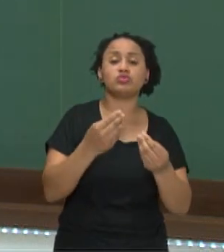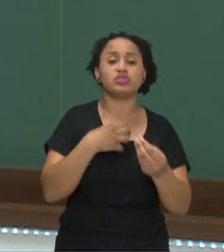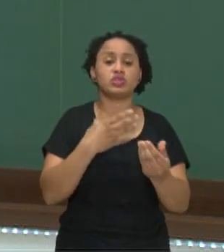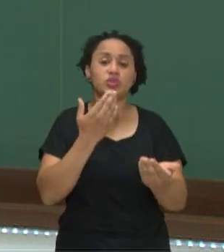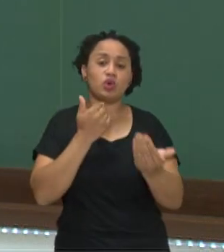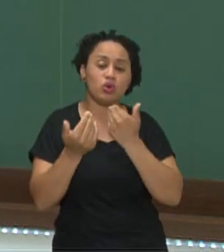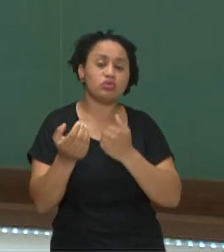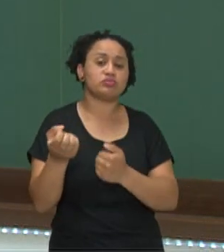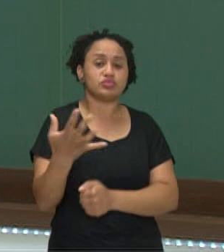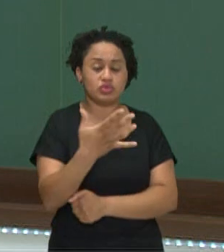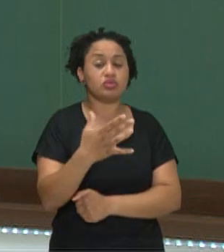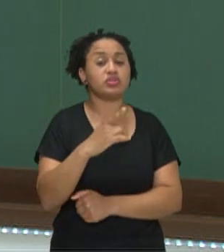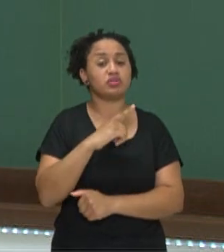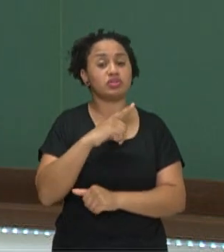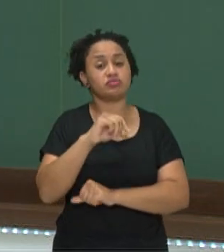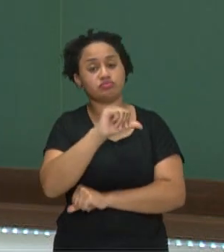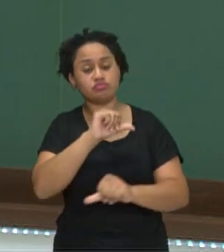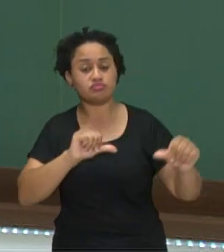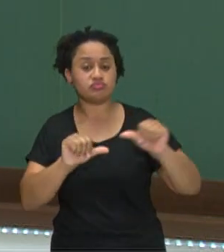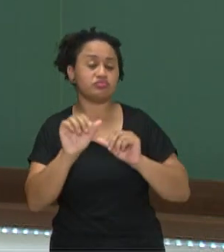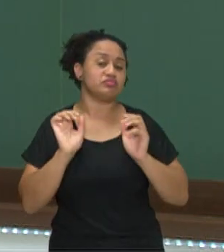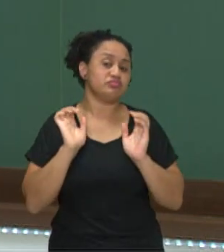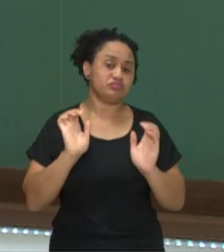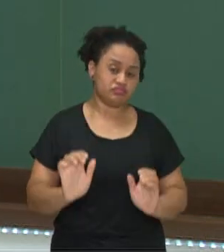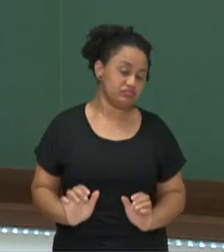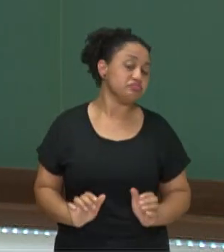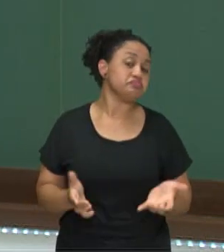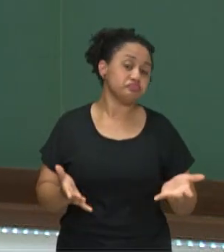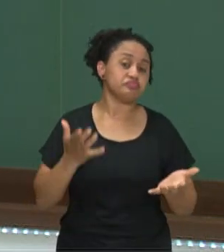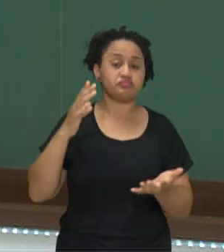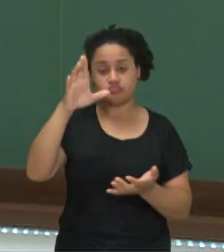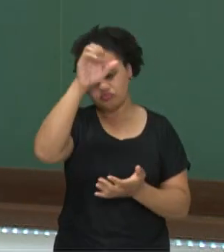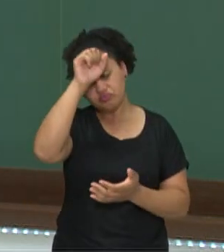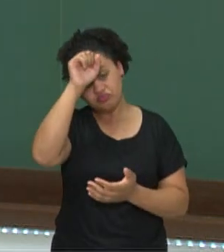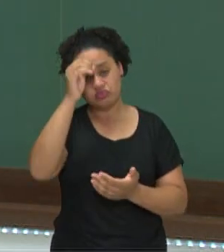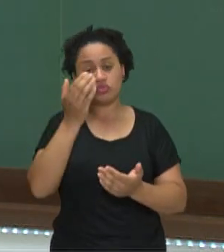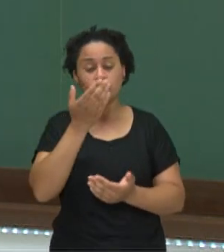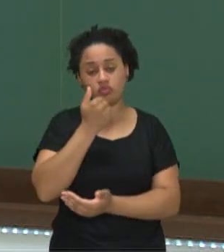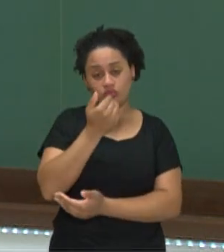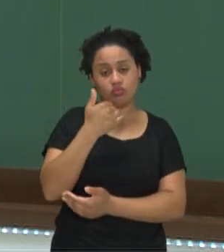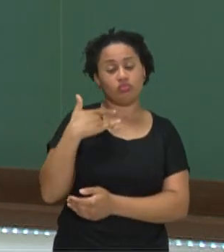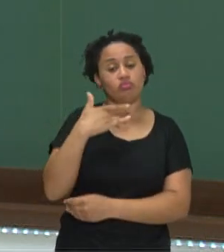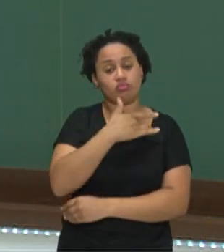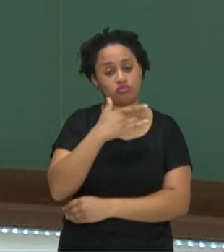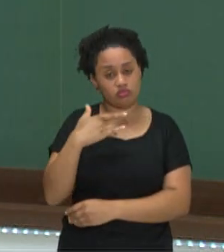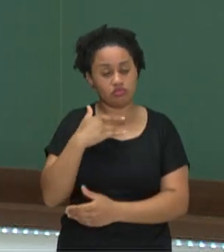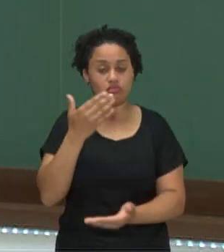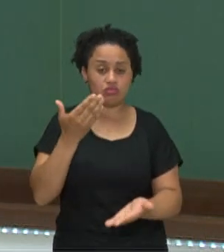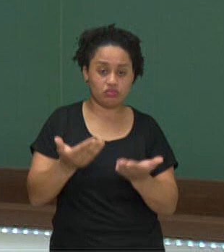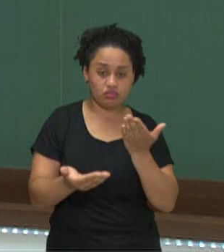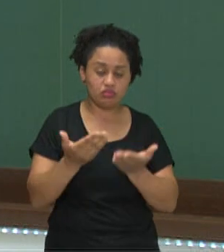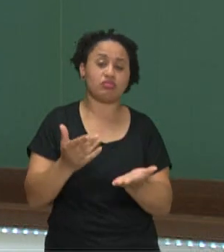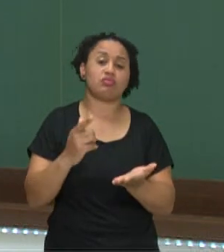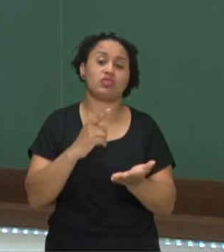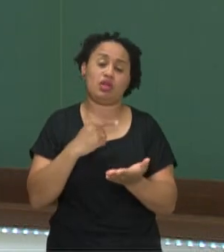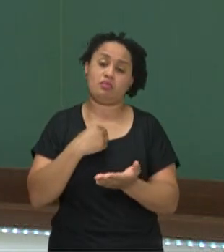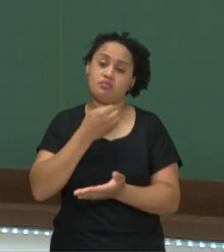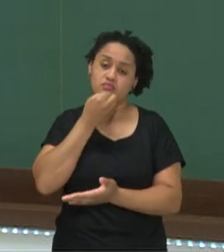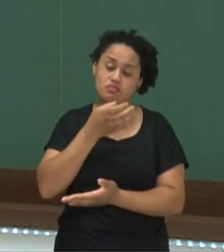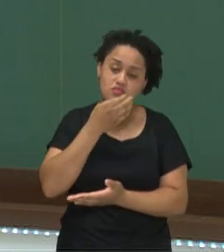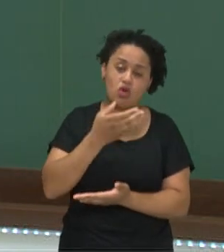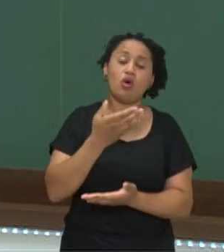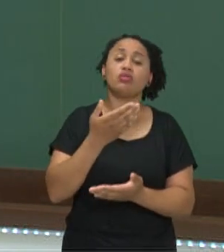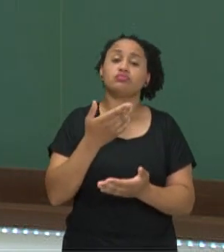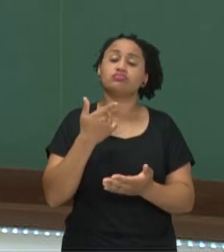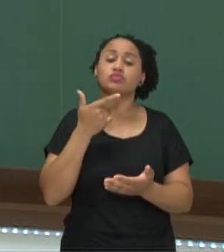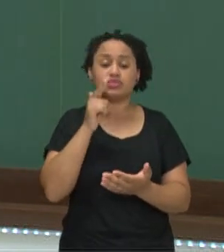teve uma mudança de comportamento, né? Você aprendeu que uma alimentação saudável, equilibrada, faz bem para você, te deixa